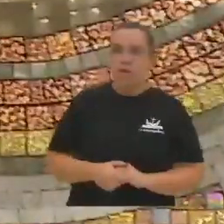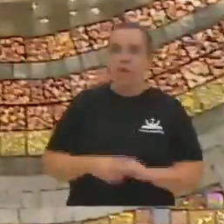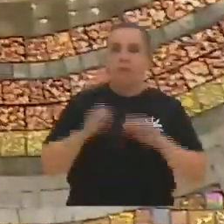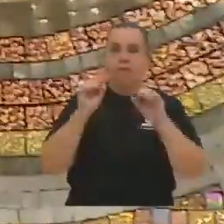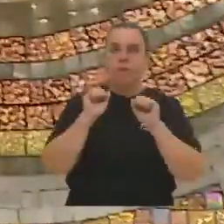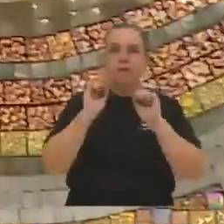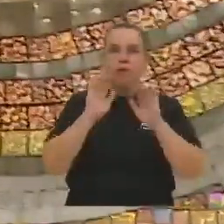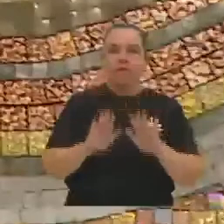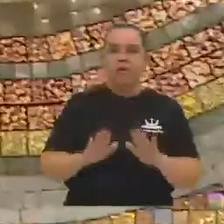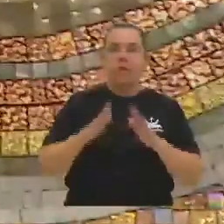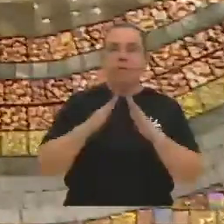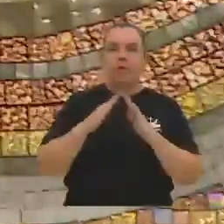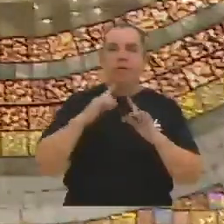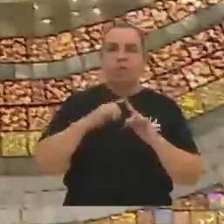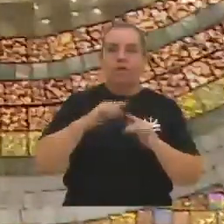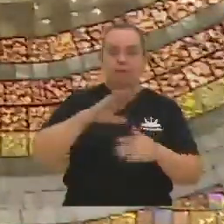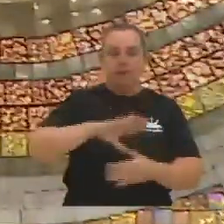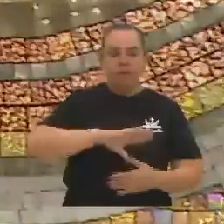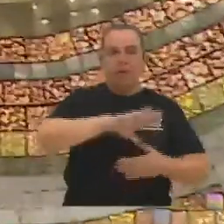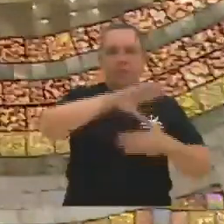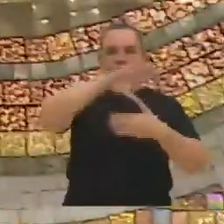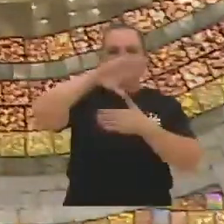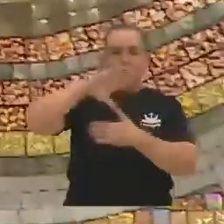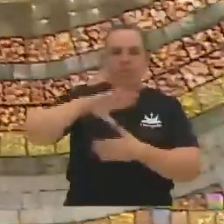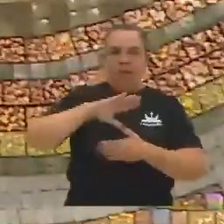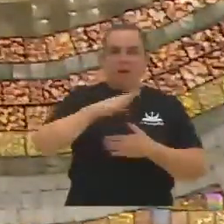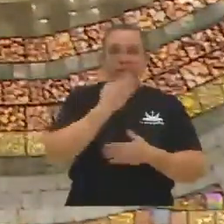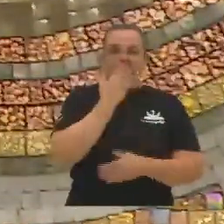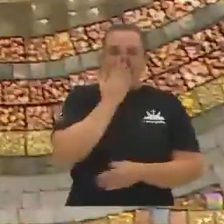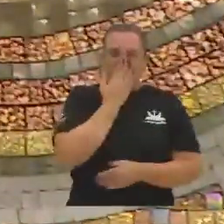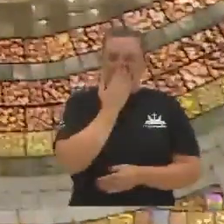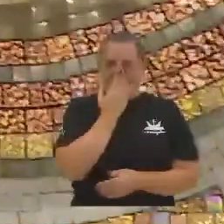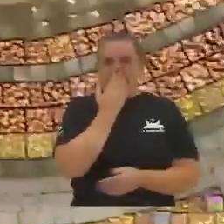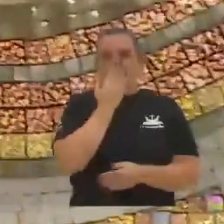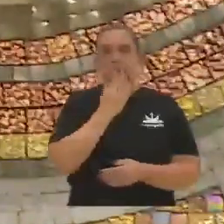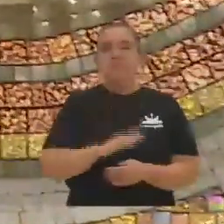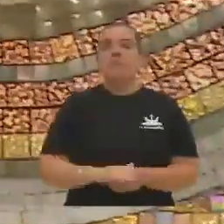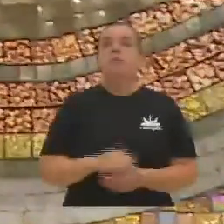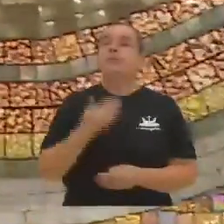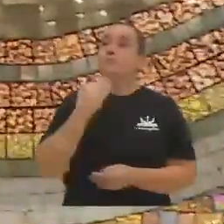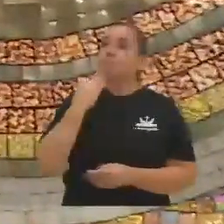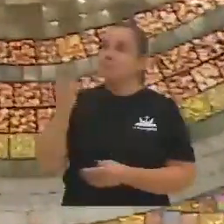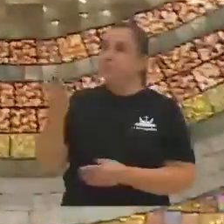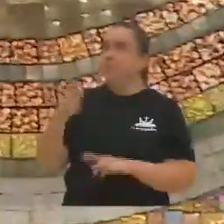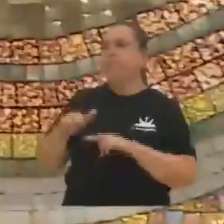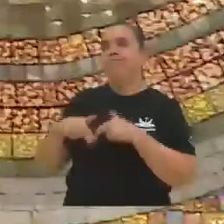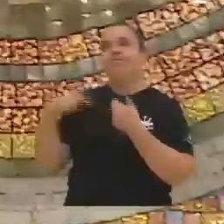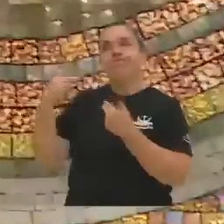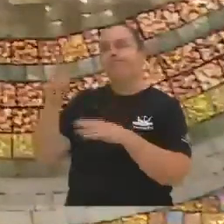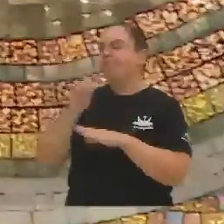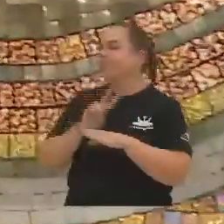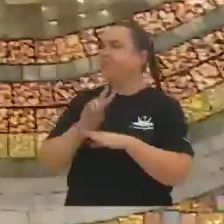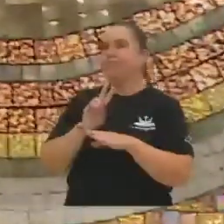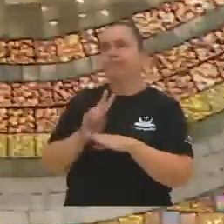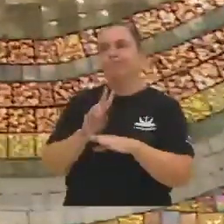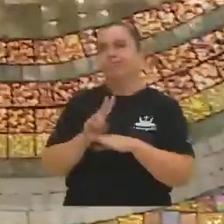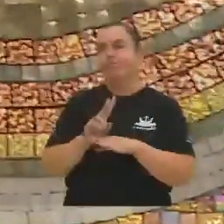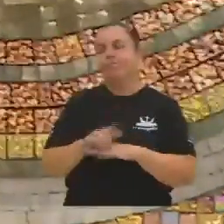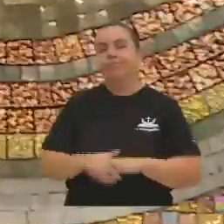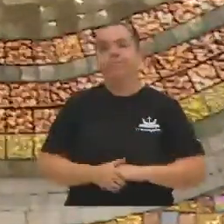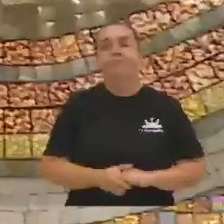Abençoe a igreja na América Latina, Mãe, que pede e implora a sua intercessão.